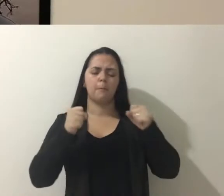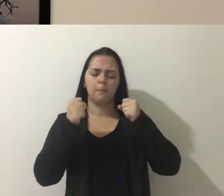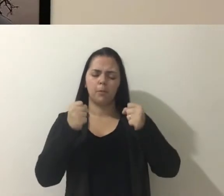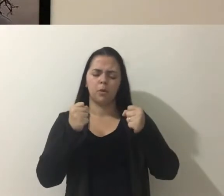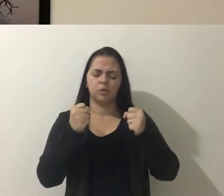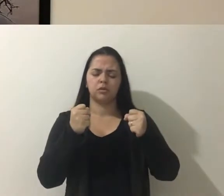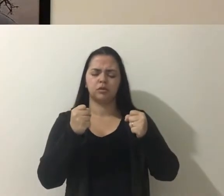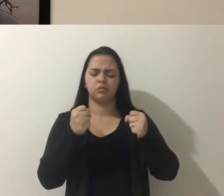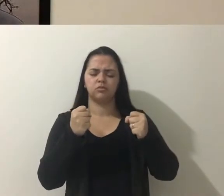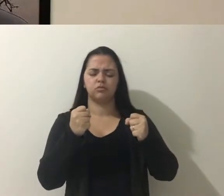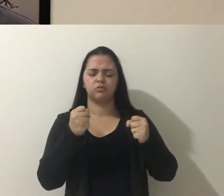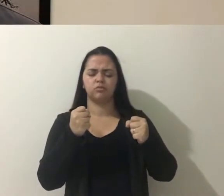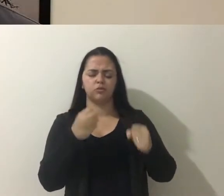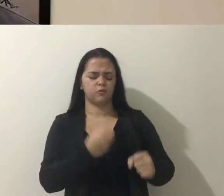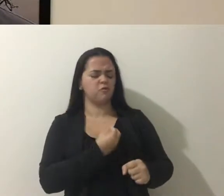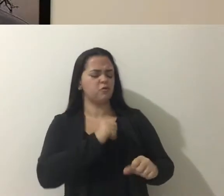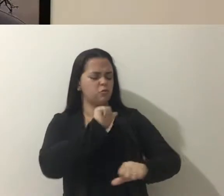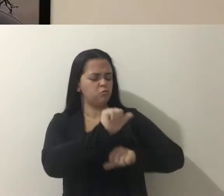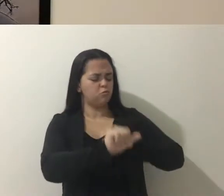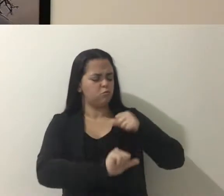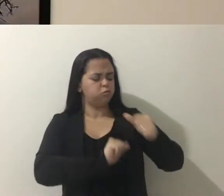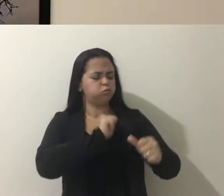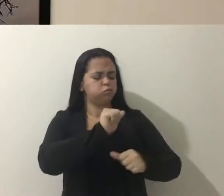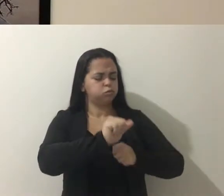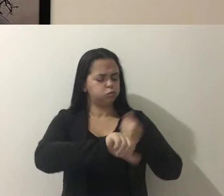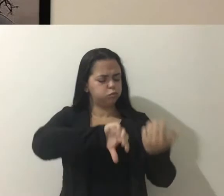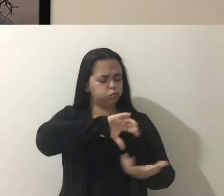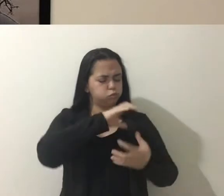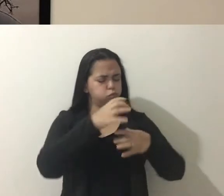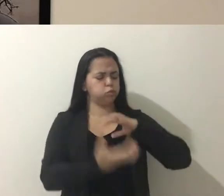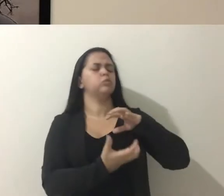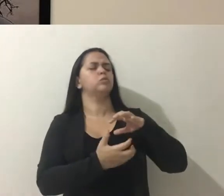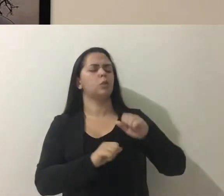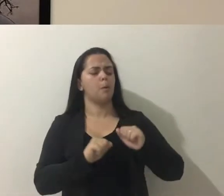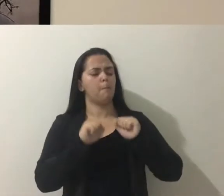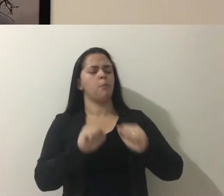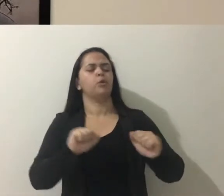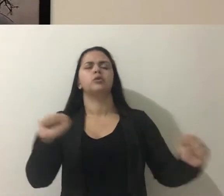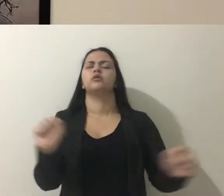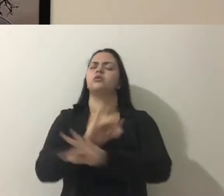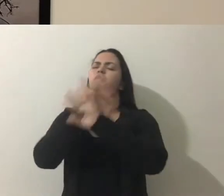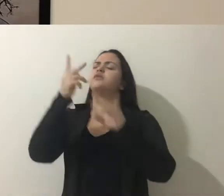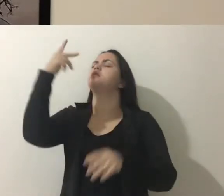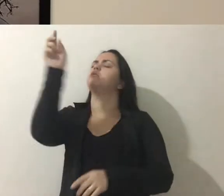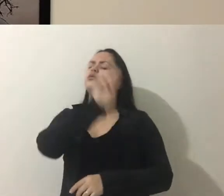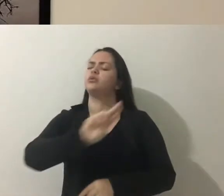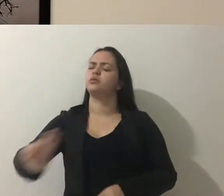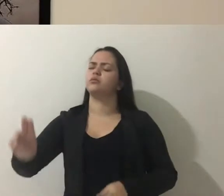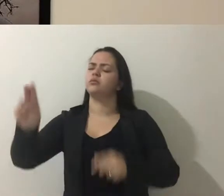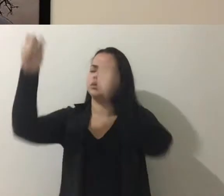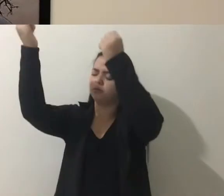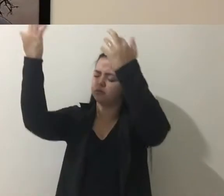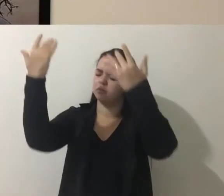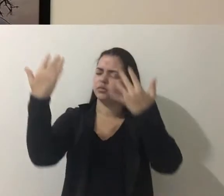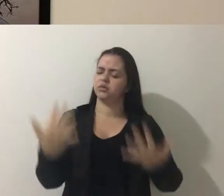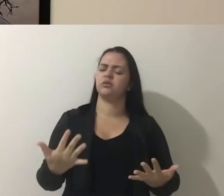possa trazer fruto de vidas transformadas e que assim possam glorificar o nome do Senhor. Nos abençoa,